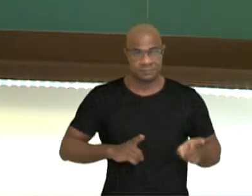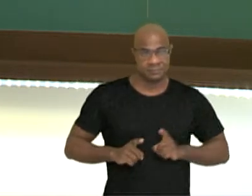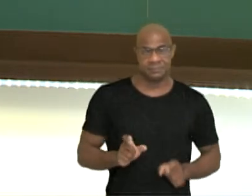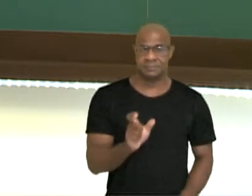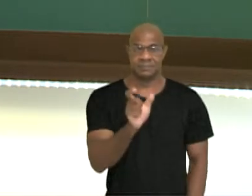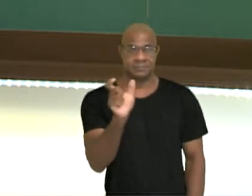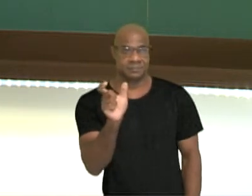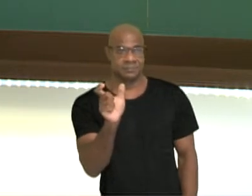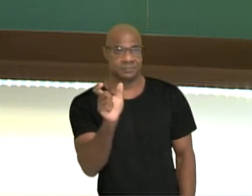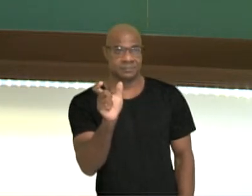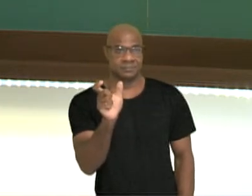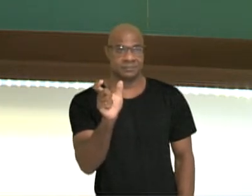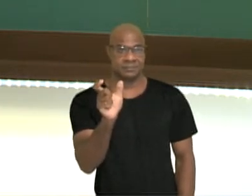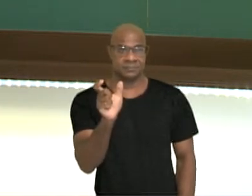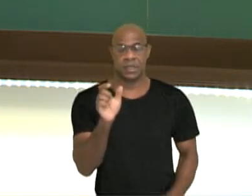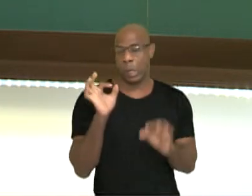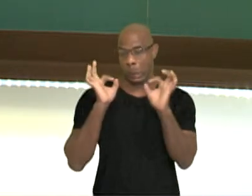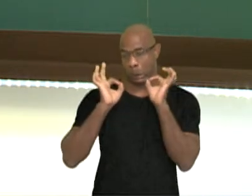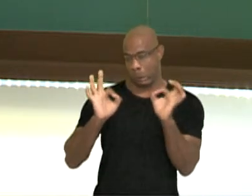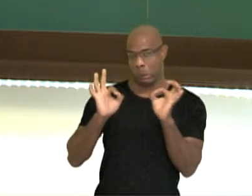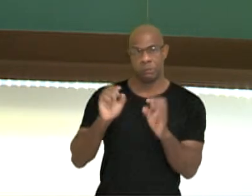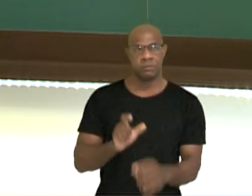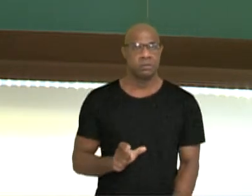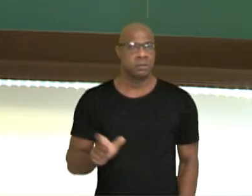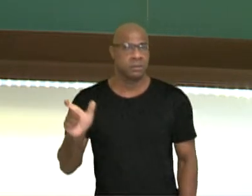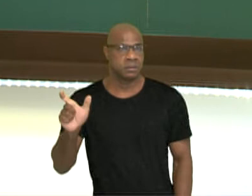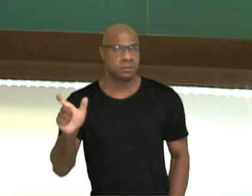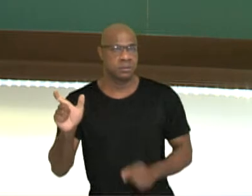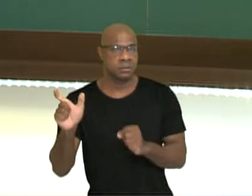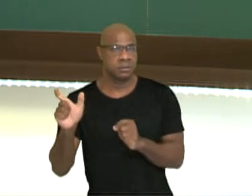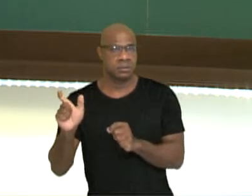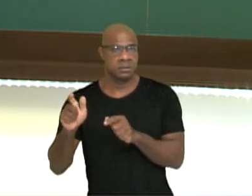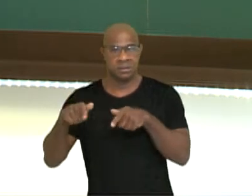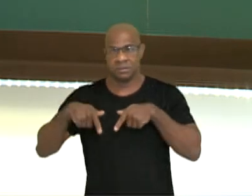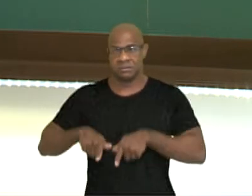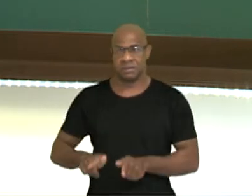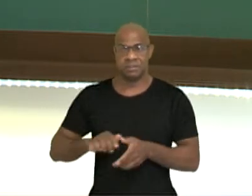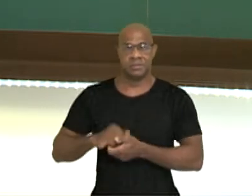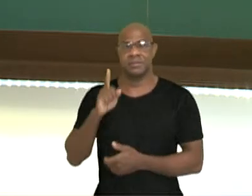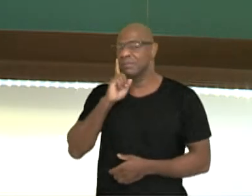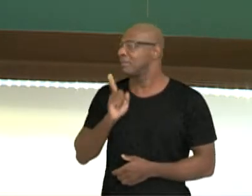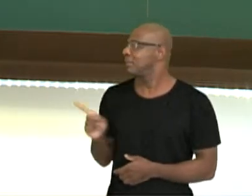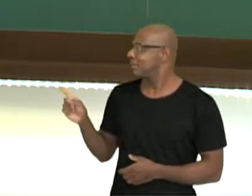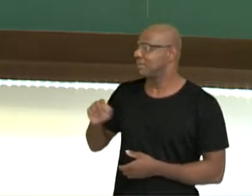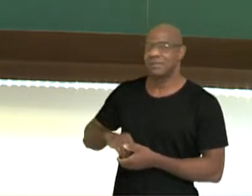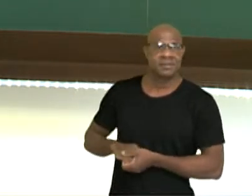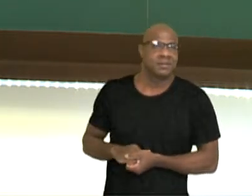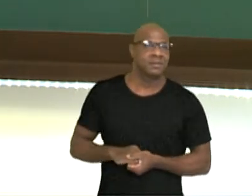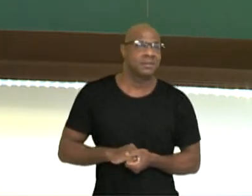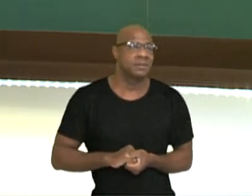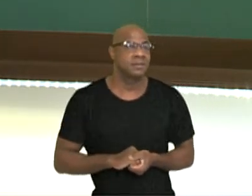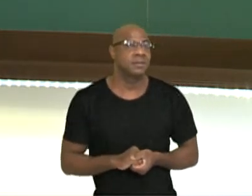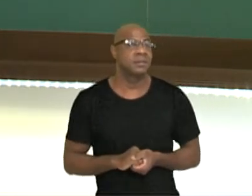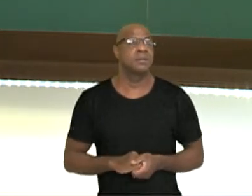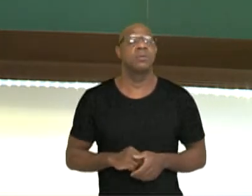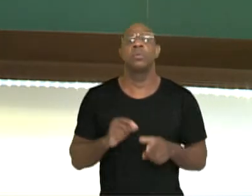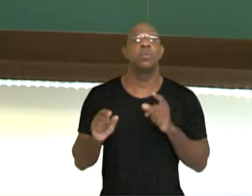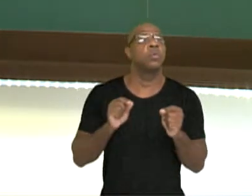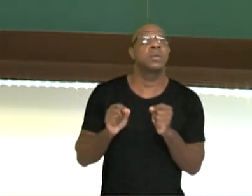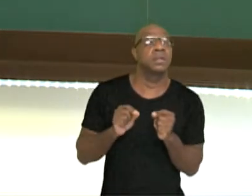prima, luxo e gêmeos. E agora, então, fica mais fácil de encaixar as palavras. O que é